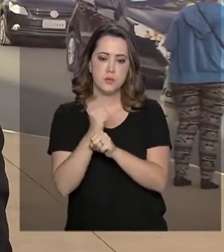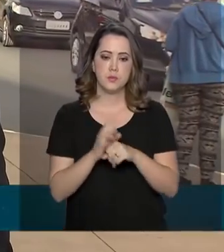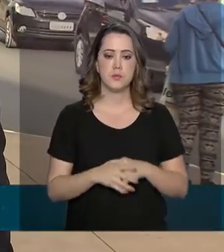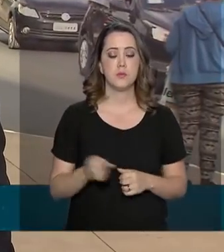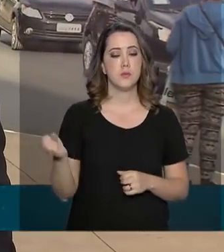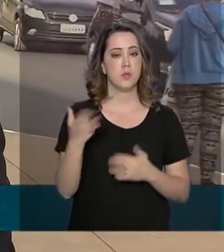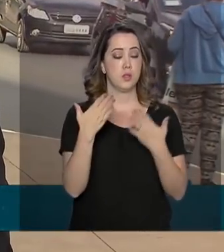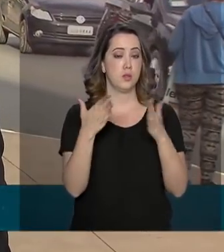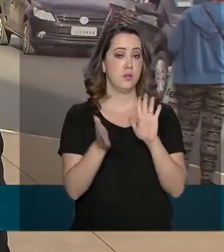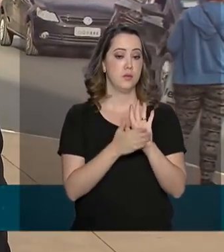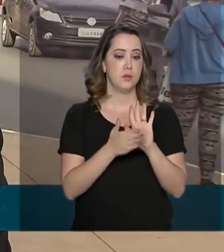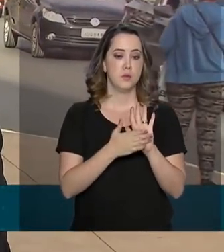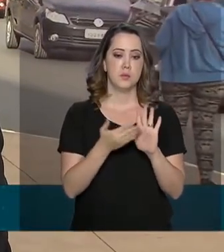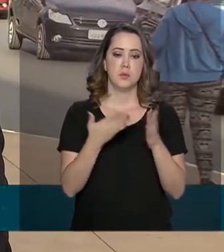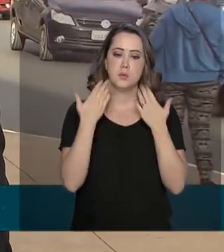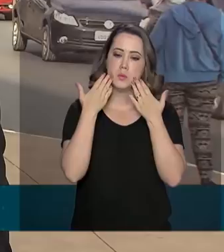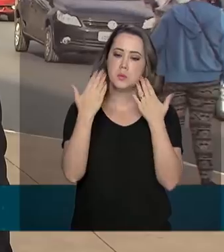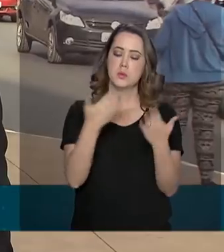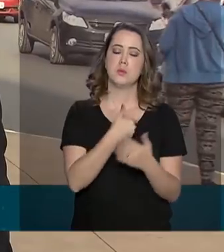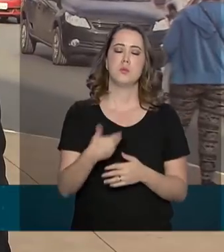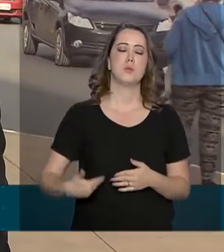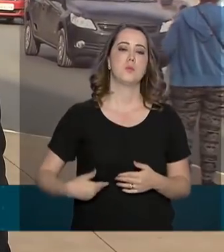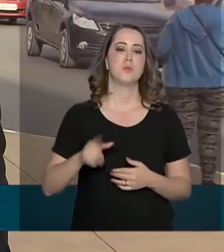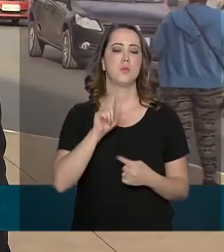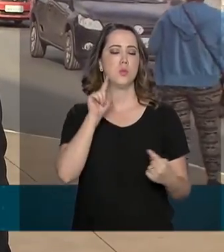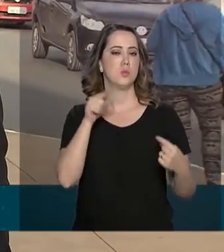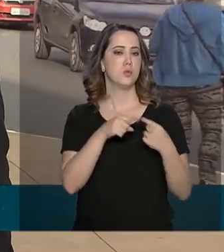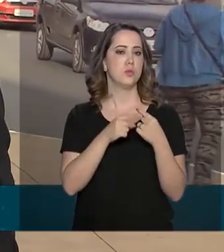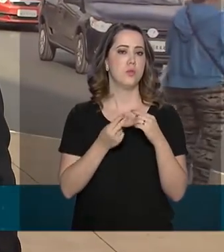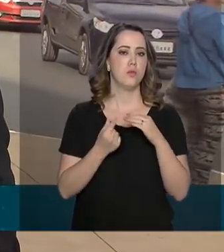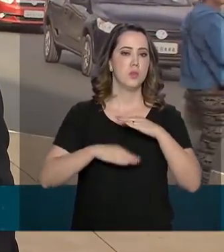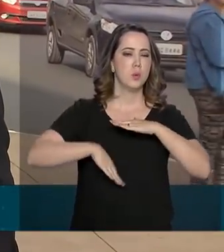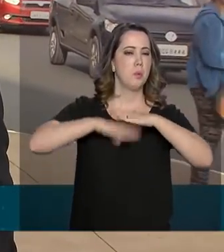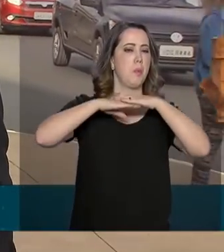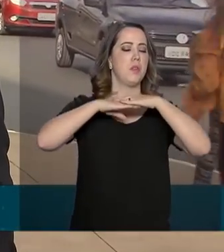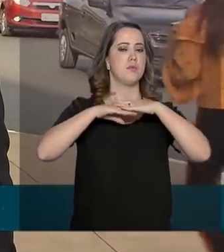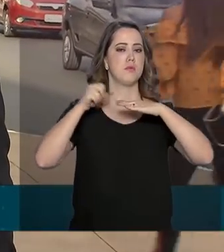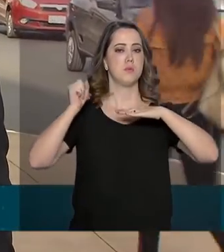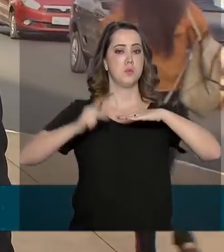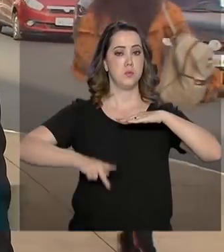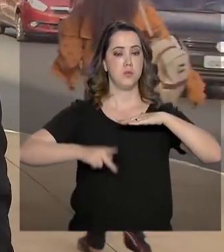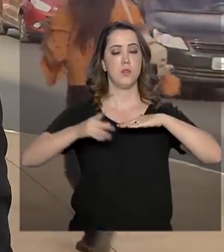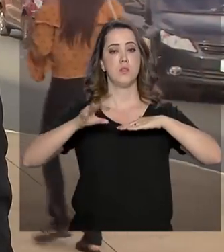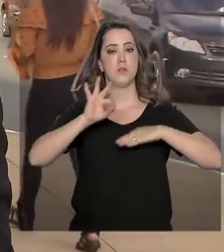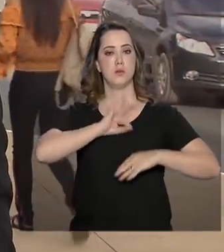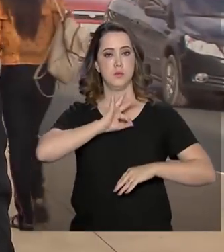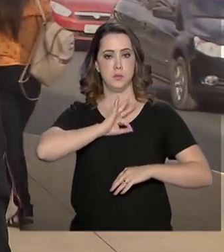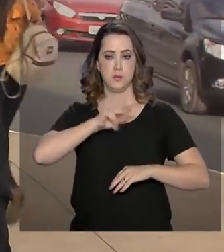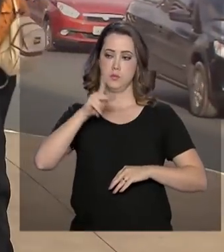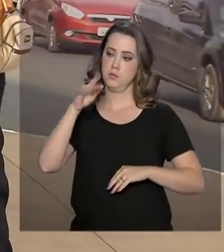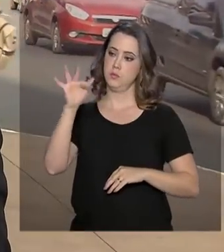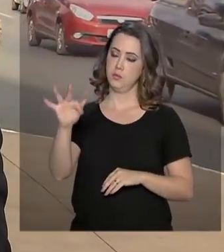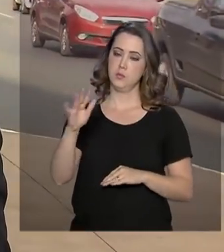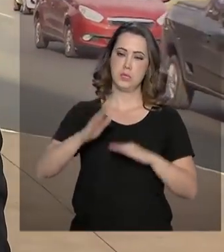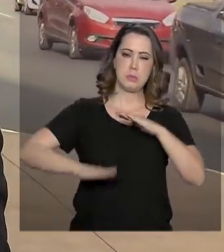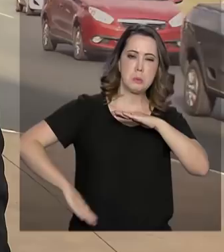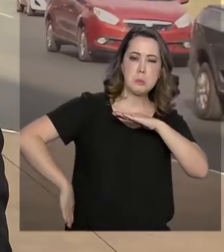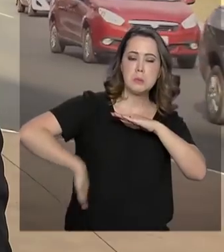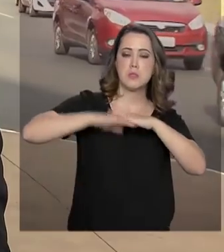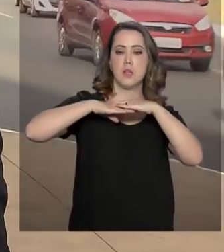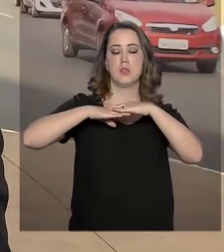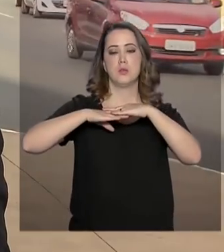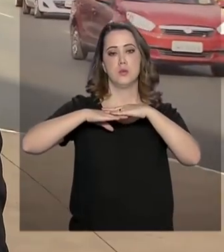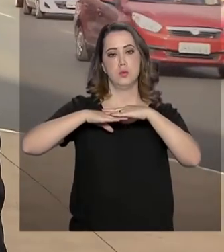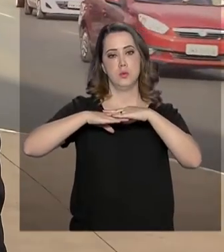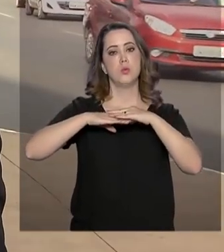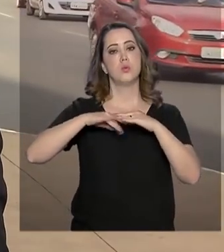apresentada pelo governo prevê que o valor máximo da aposentadoria dos policiais federais será o teto do regime